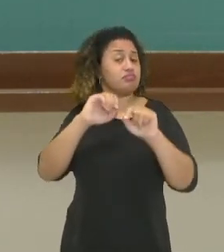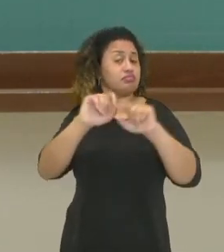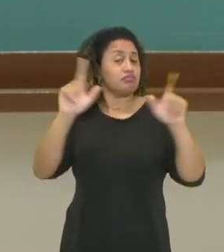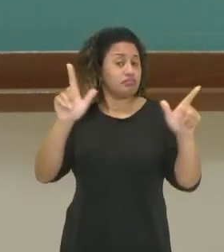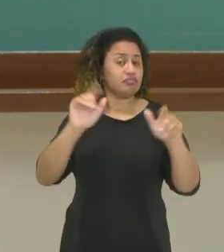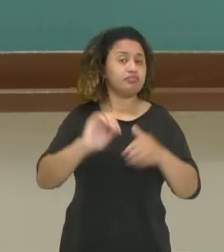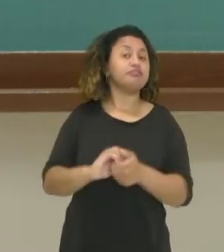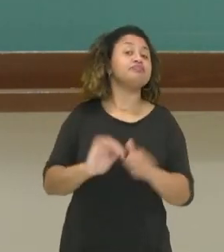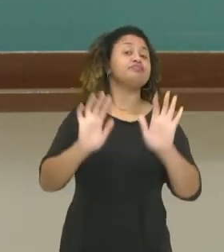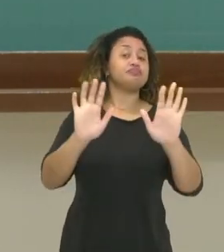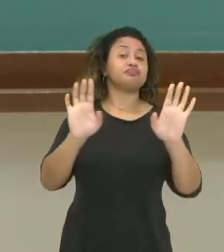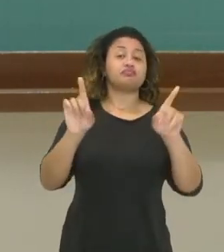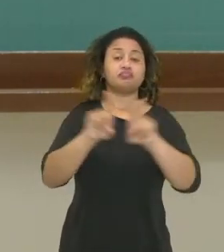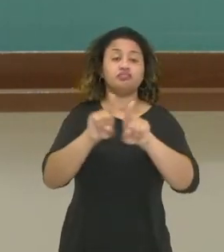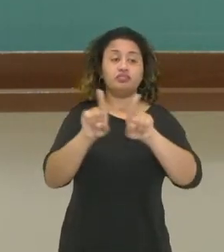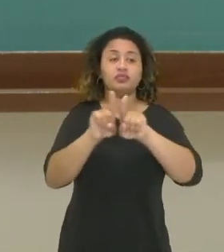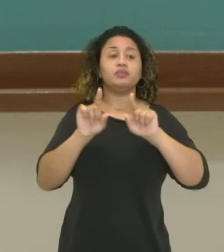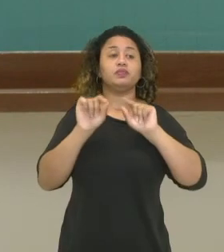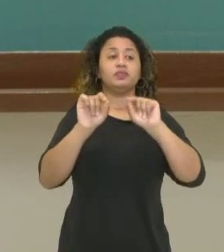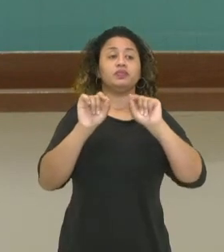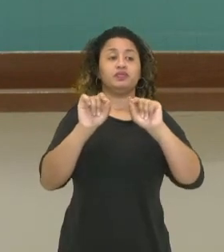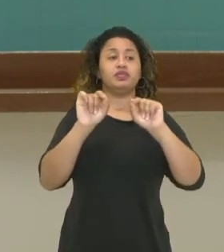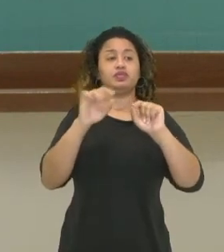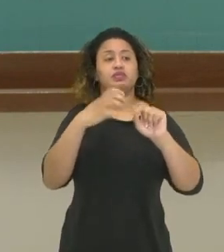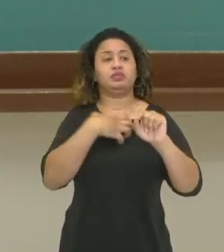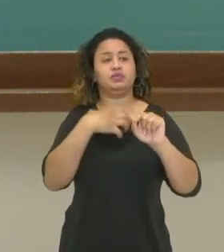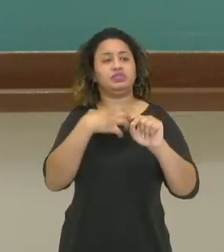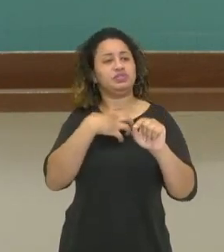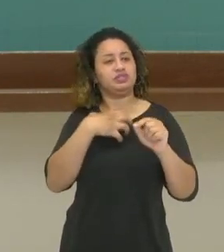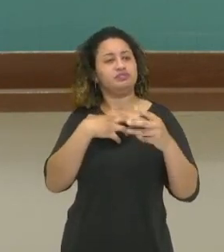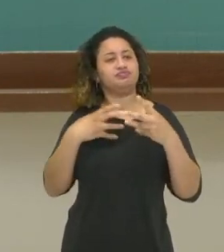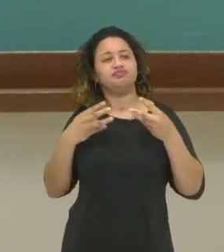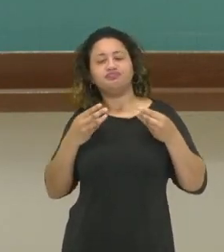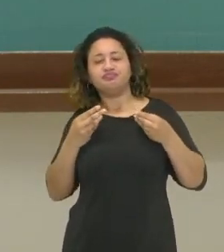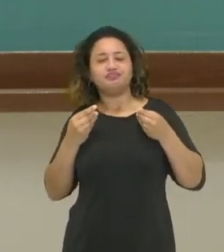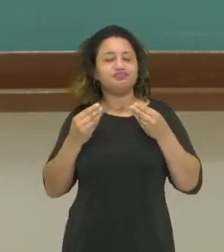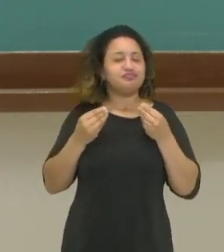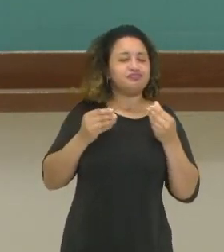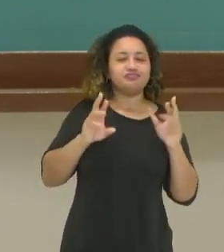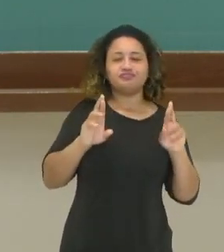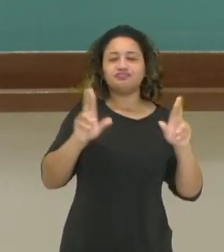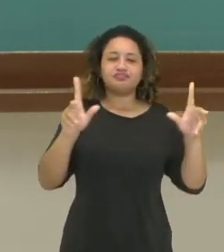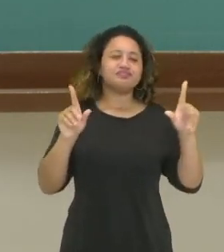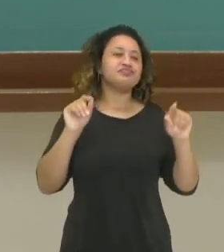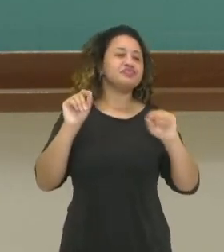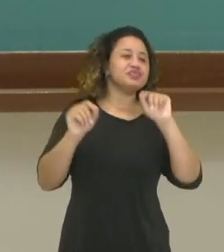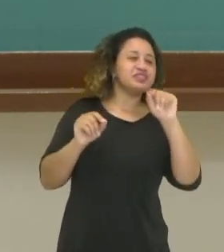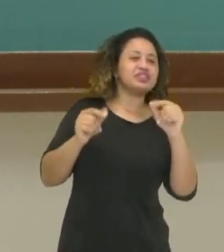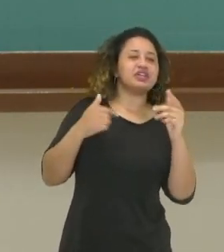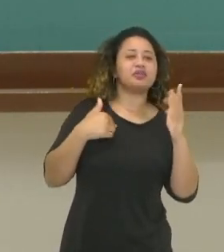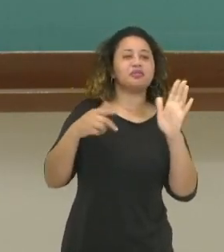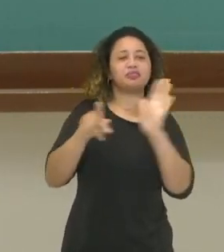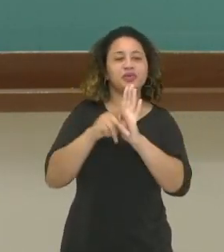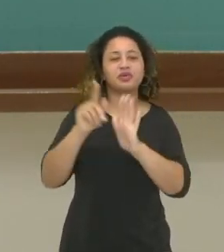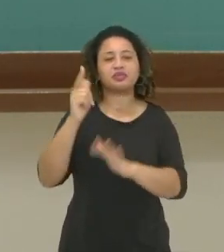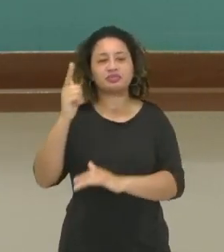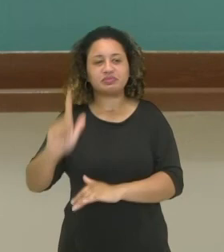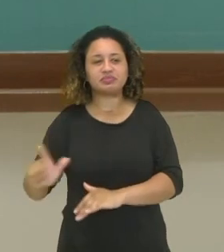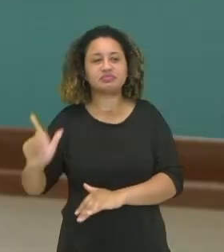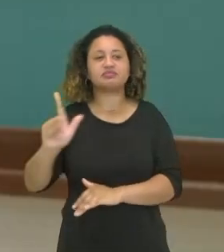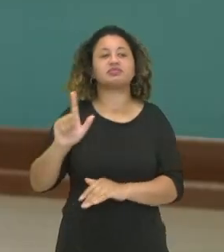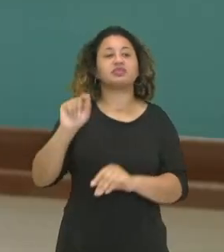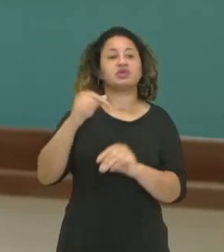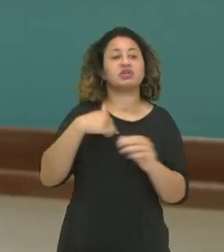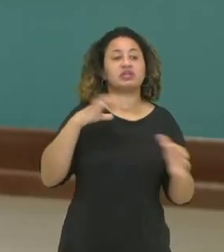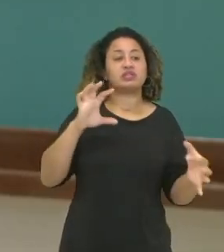claro, a sinestesia, o paradoxo, né? As aliterações, a conexão entre